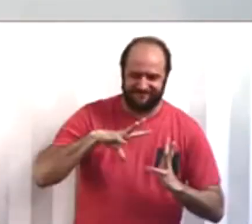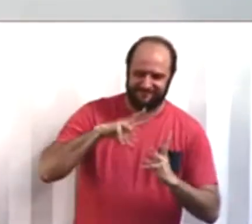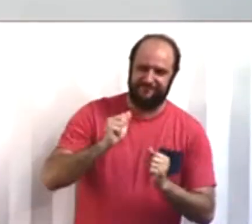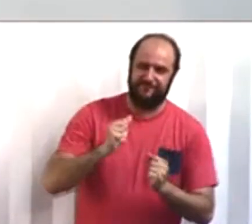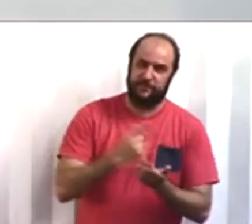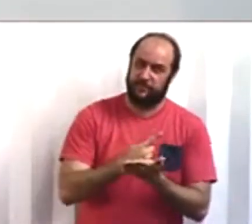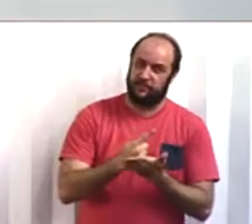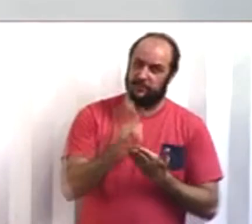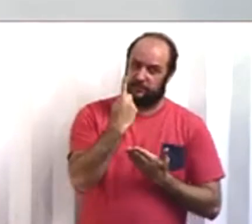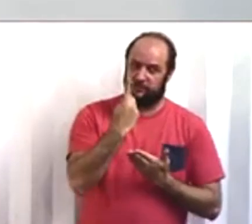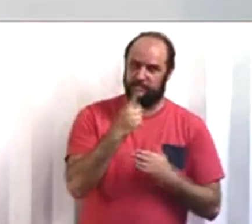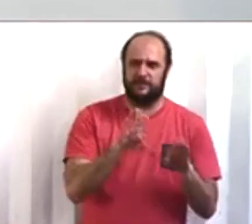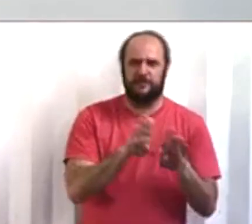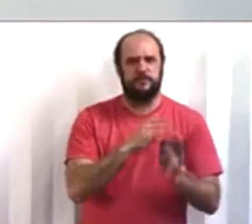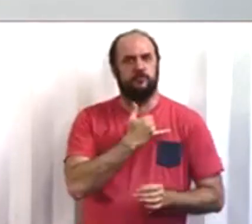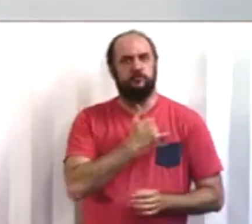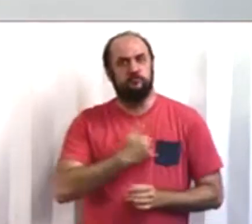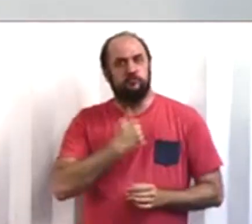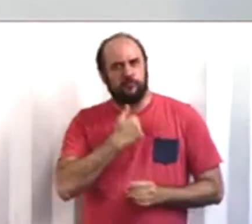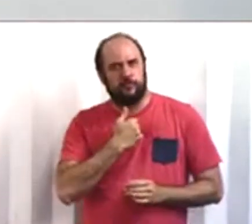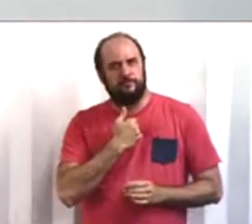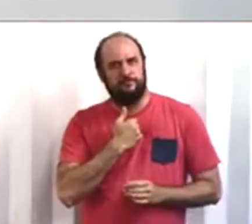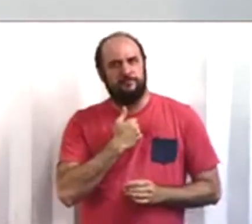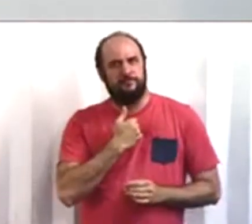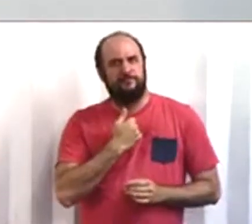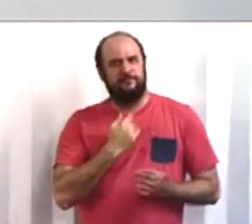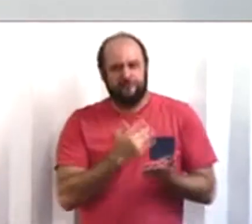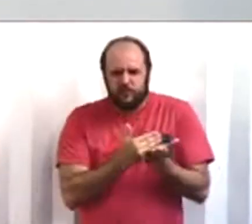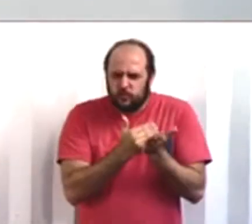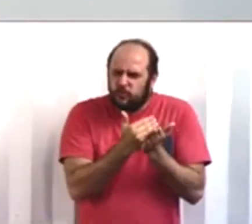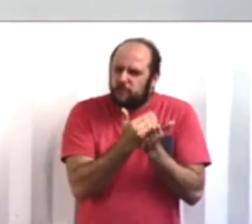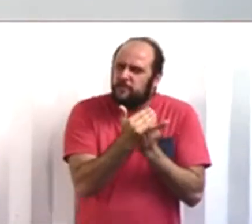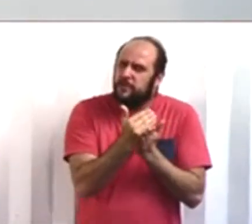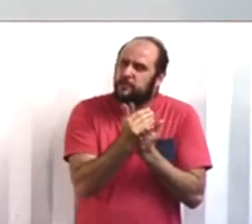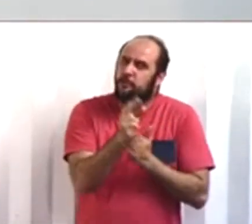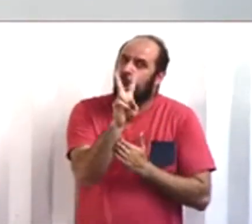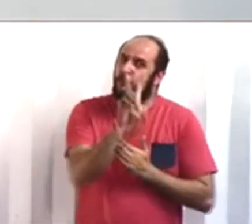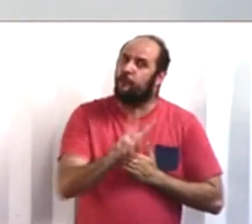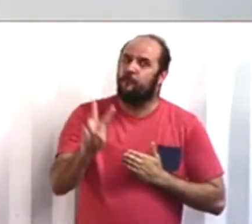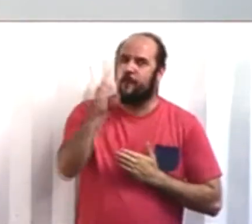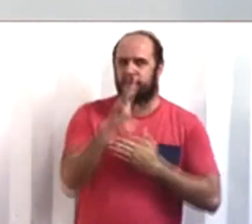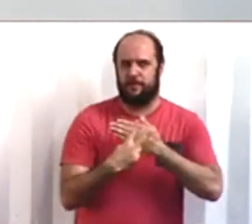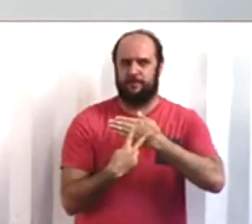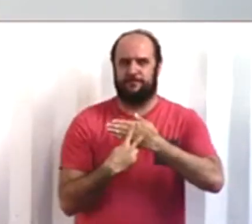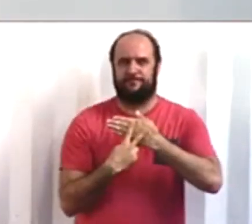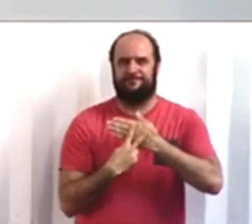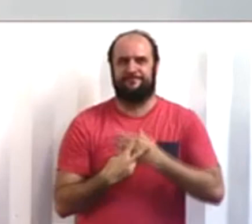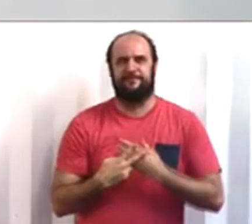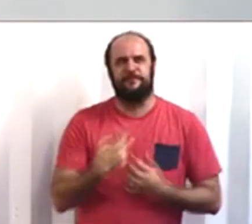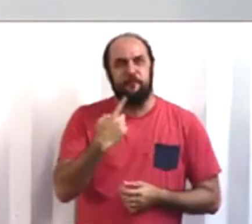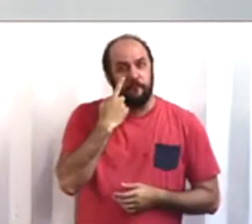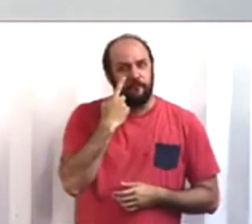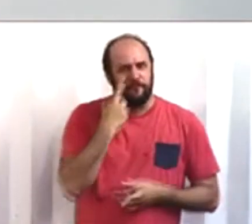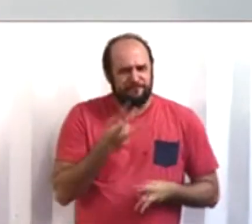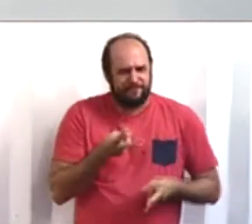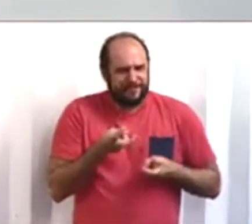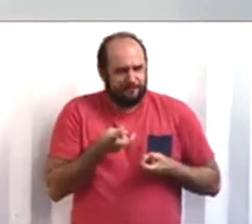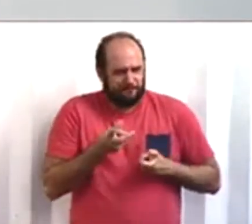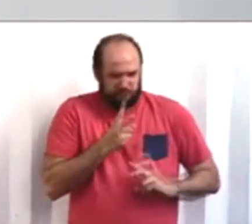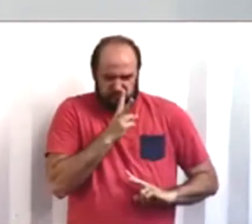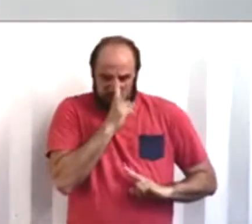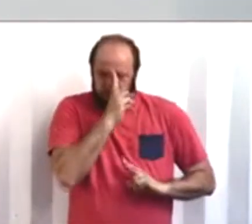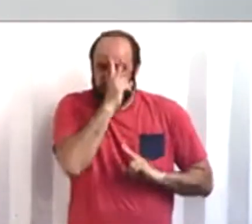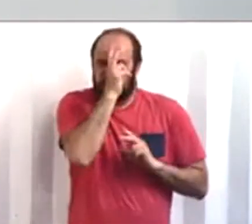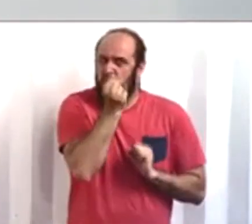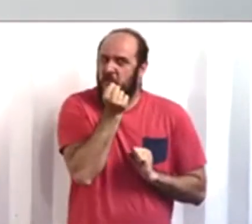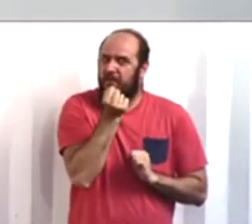também em João 1, no princípio era o verbo. Olha como é forte esse senso de